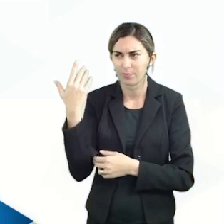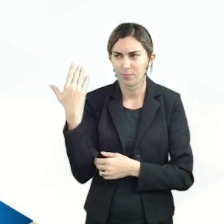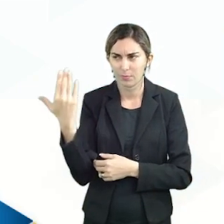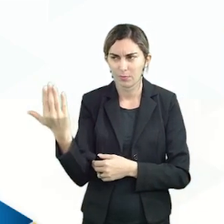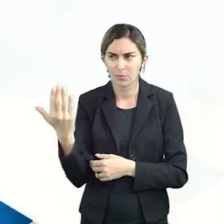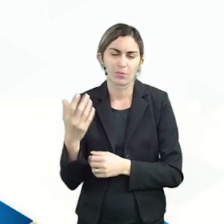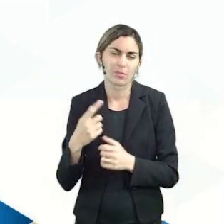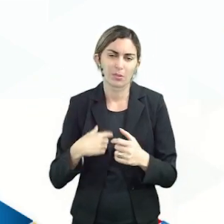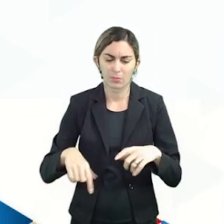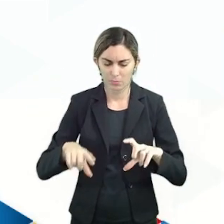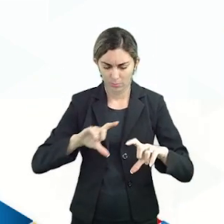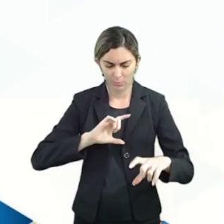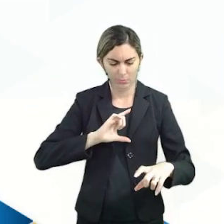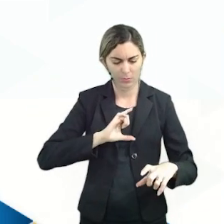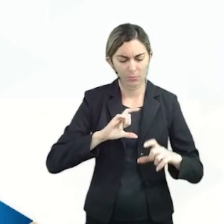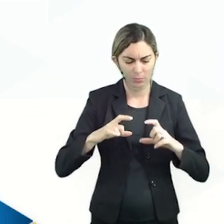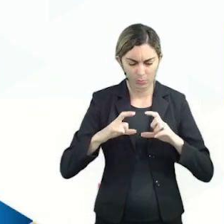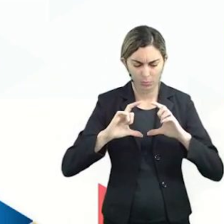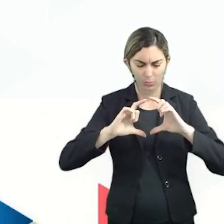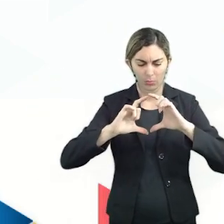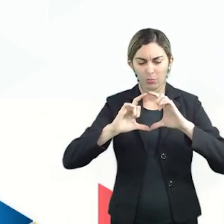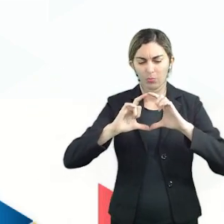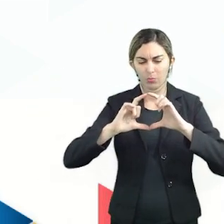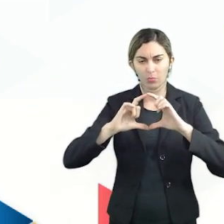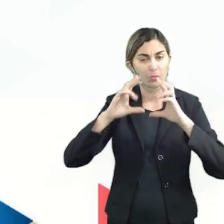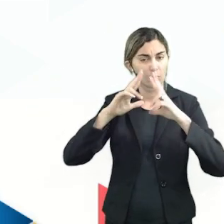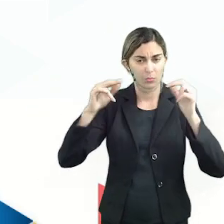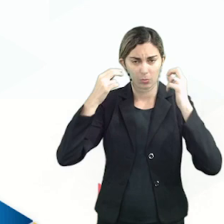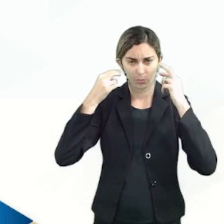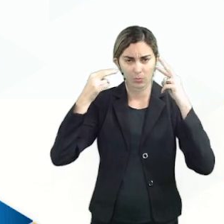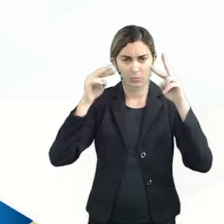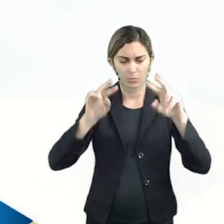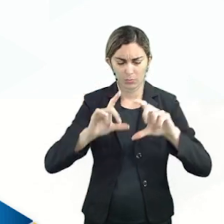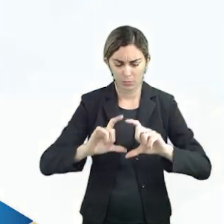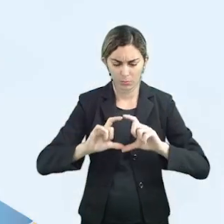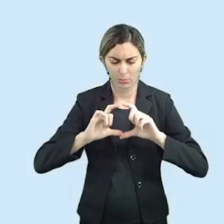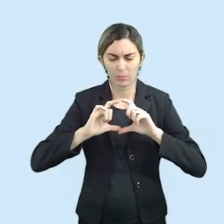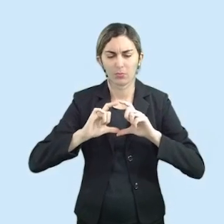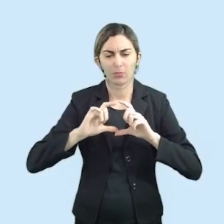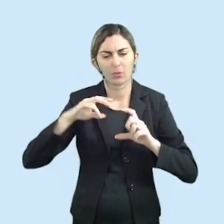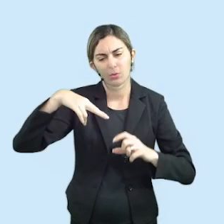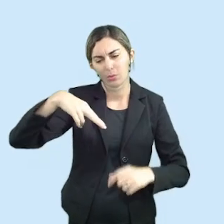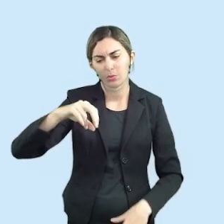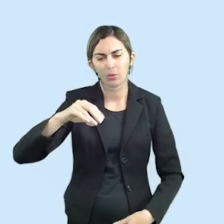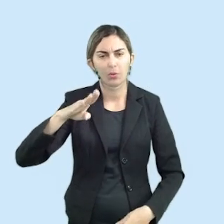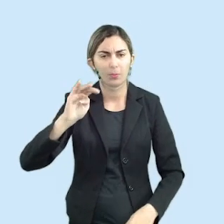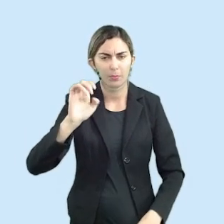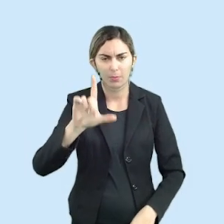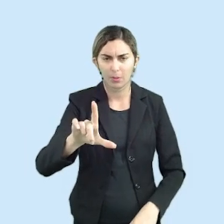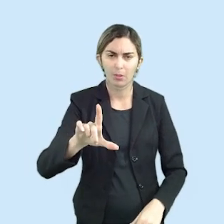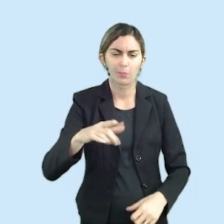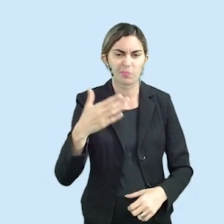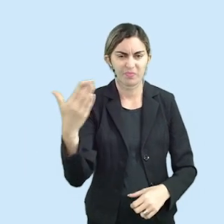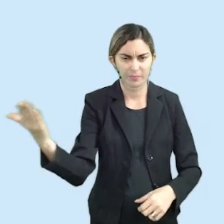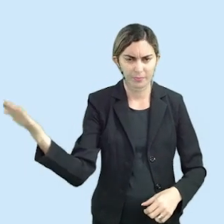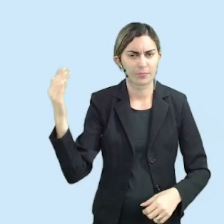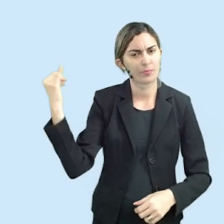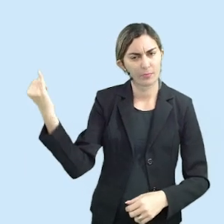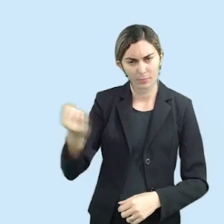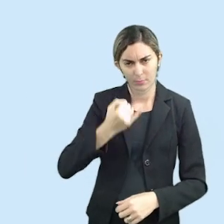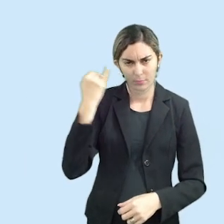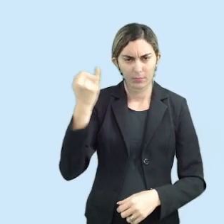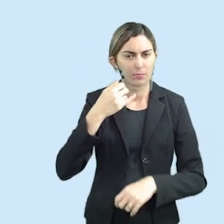o que seria, olha aí, estudante, para quem nunca viu, certo, um Prêmio Nobel. E é